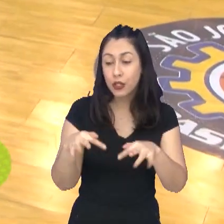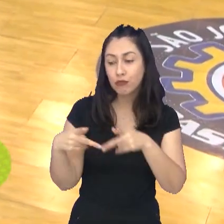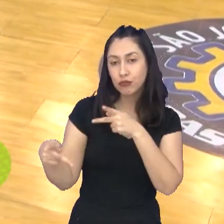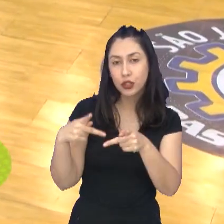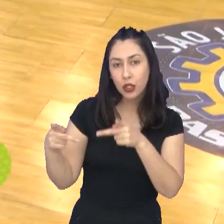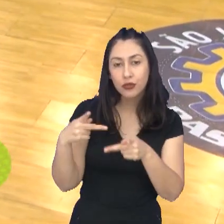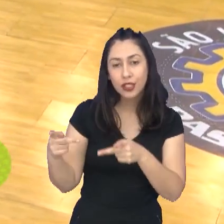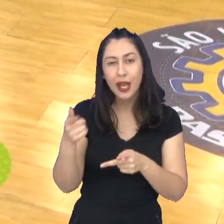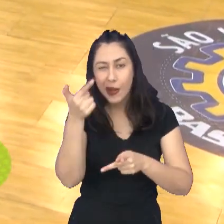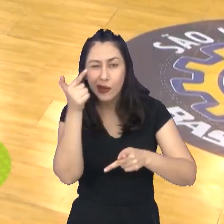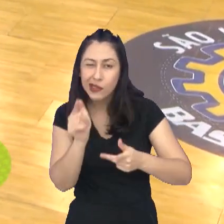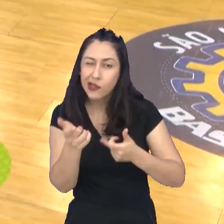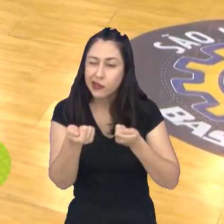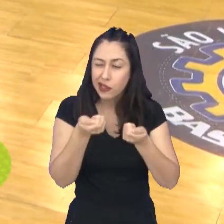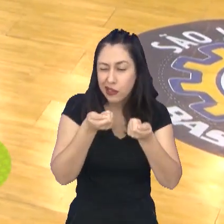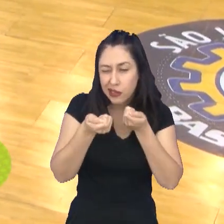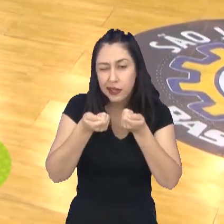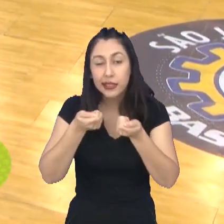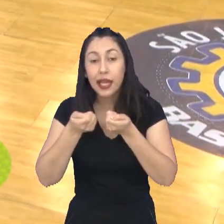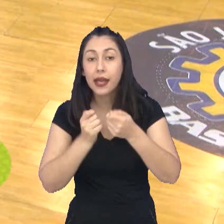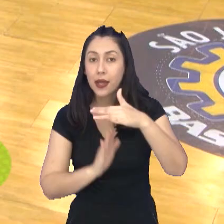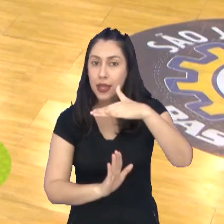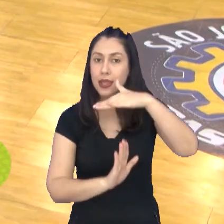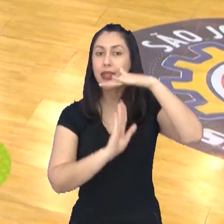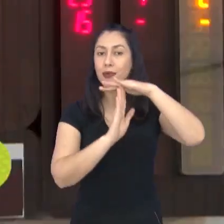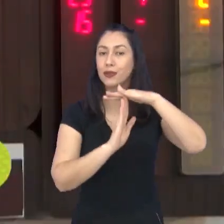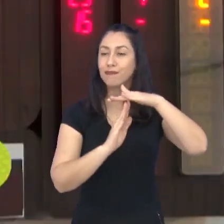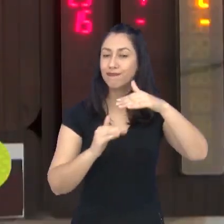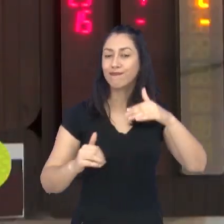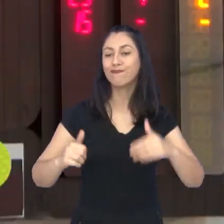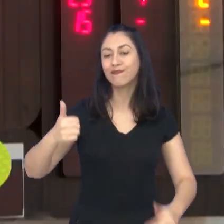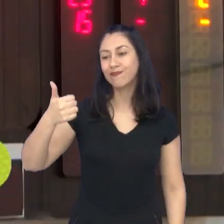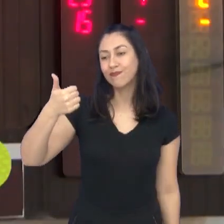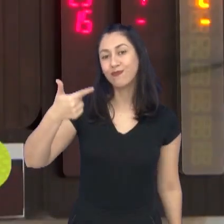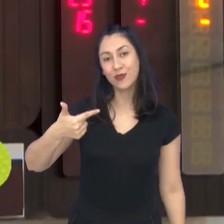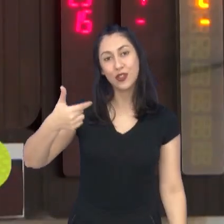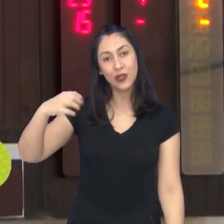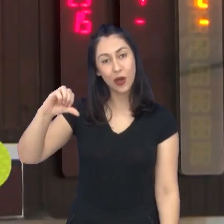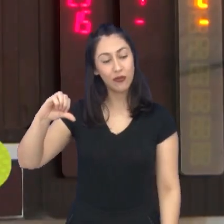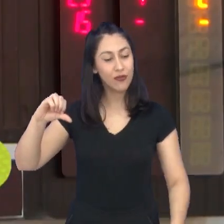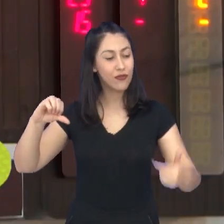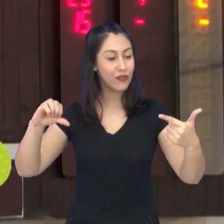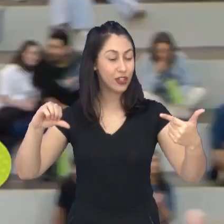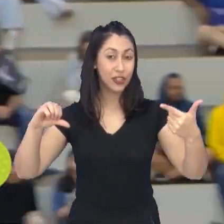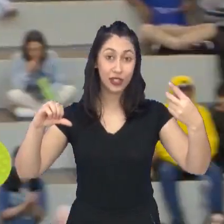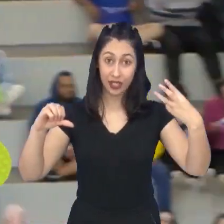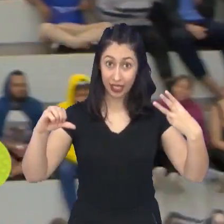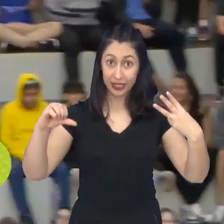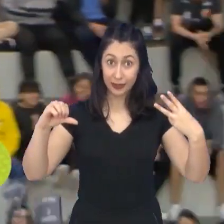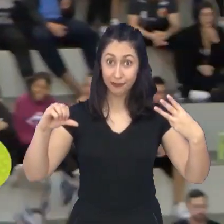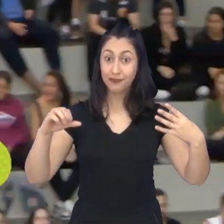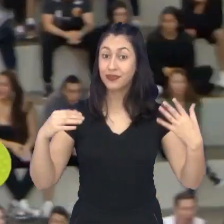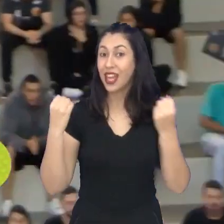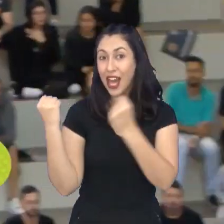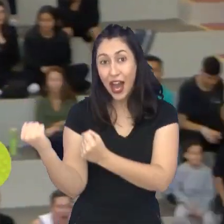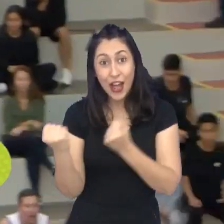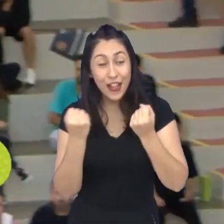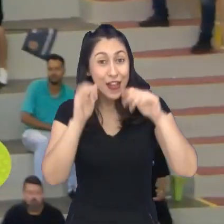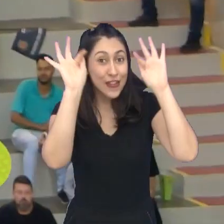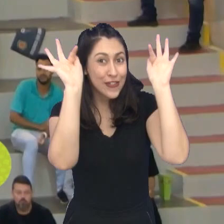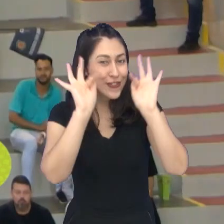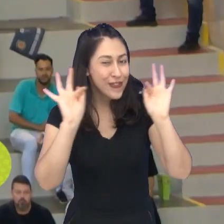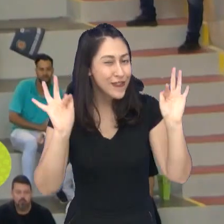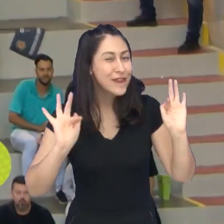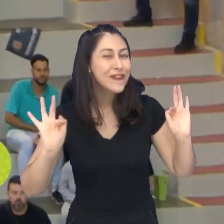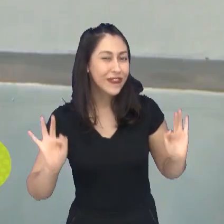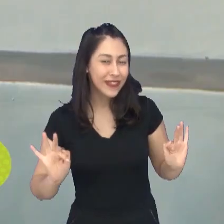administrou o resultado e foi para o intervalo em vantagem, 29-23, para a alegria do público presente no Lineu